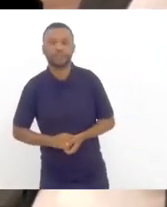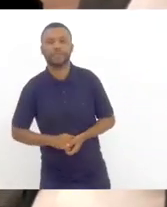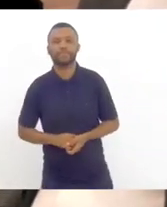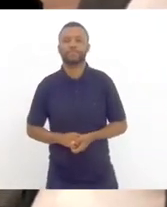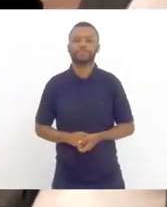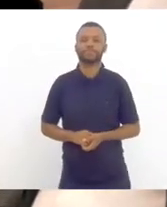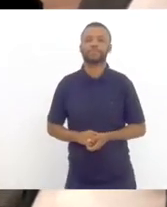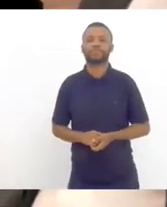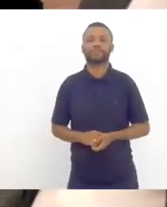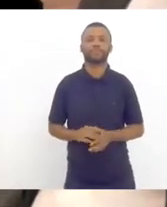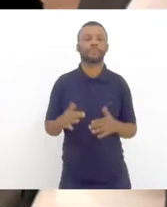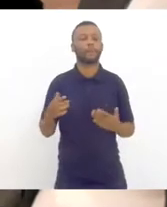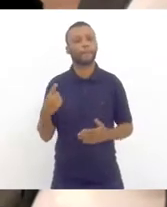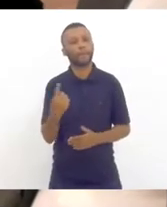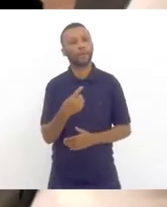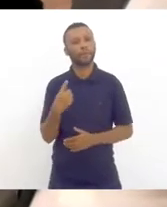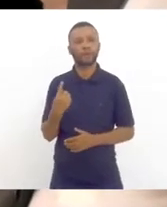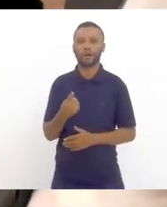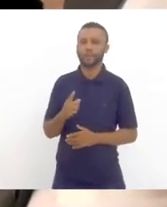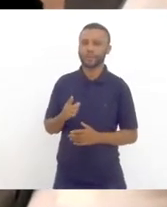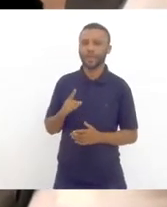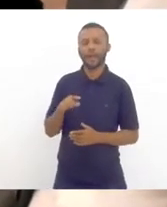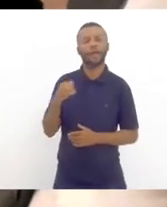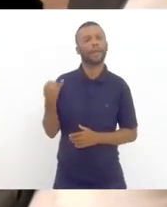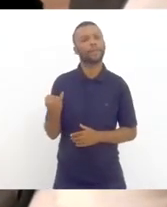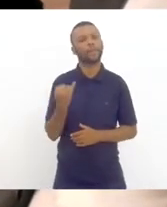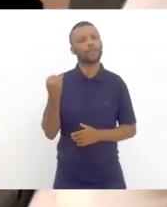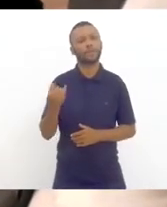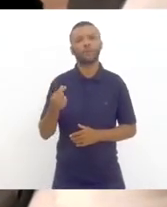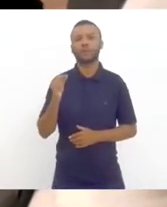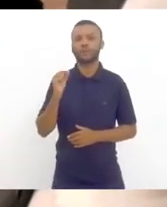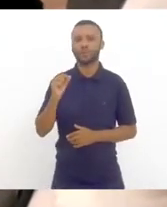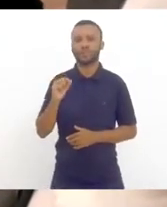para nós, é assim, fundamental que